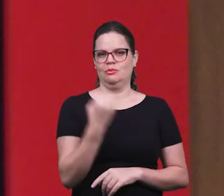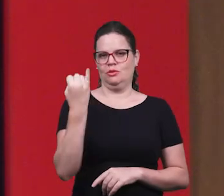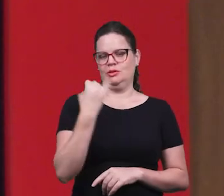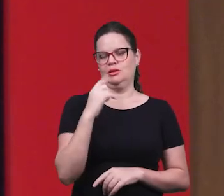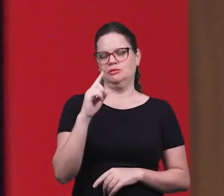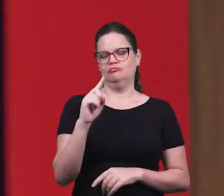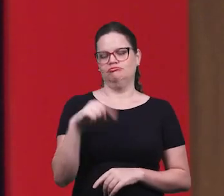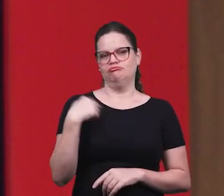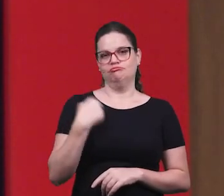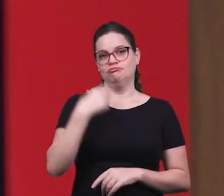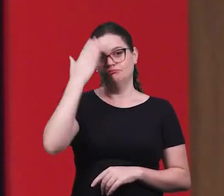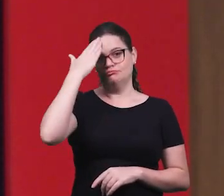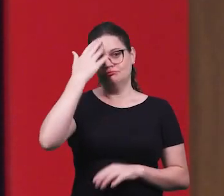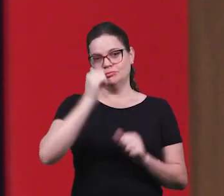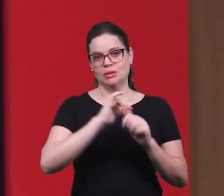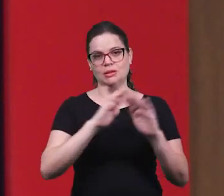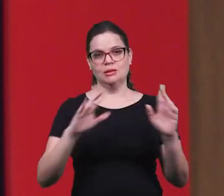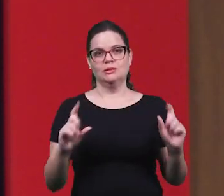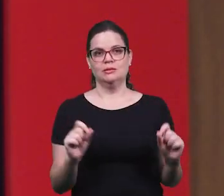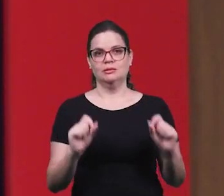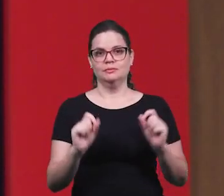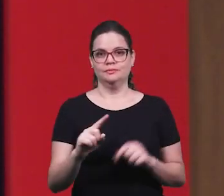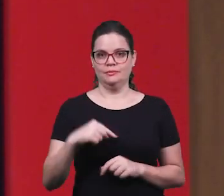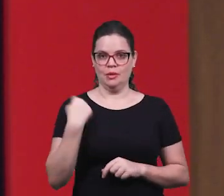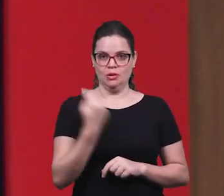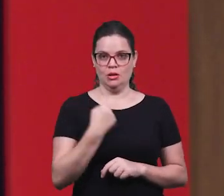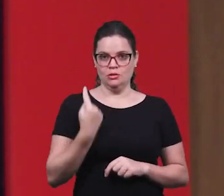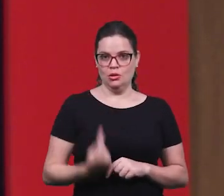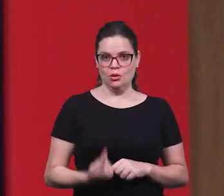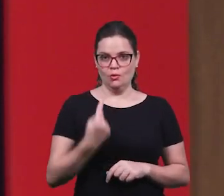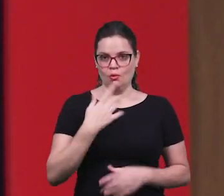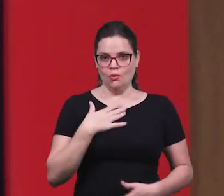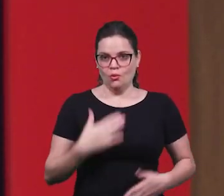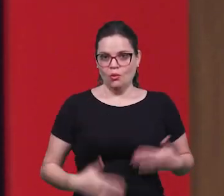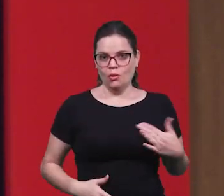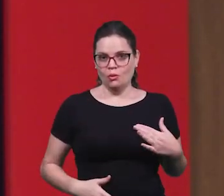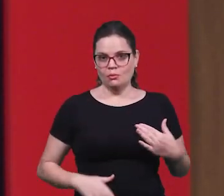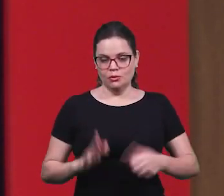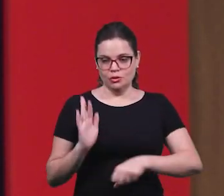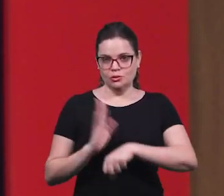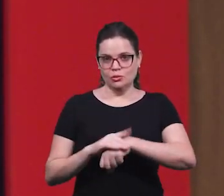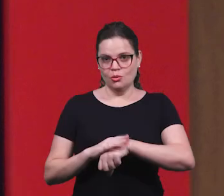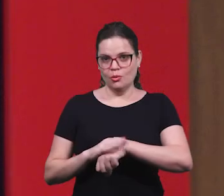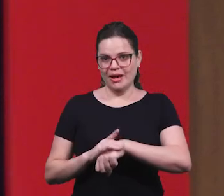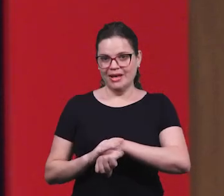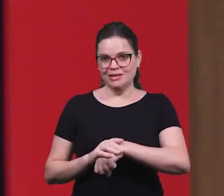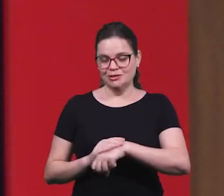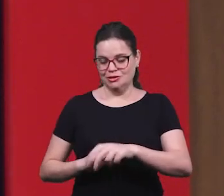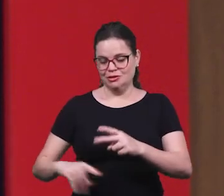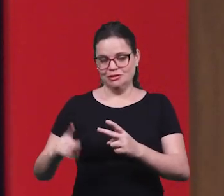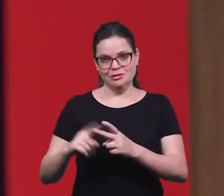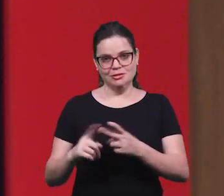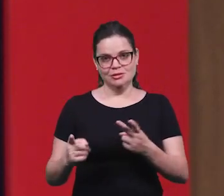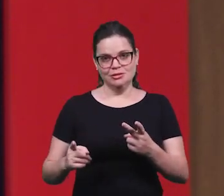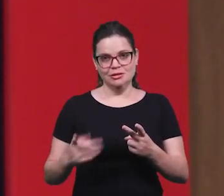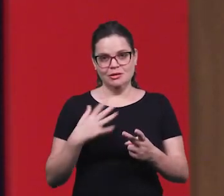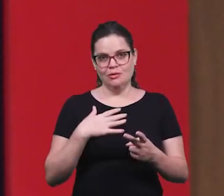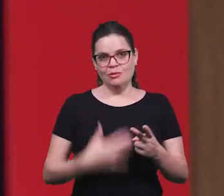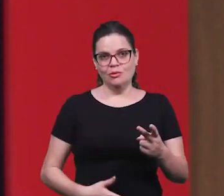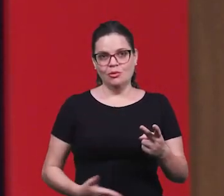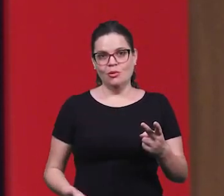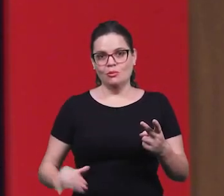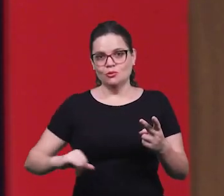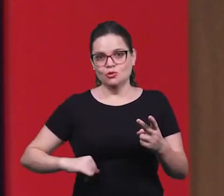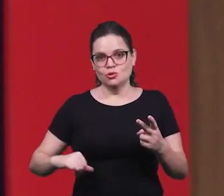entender que nós não teremos mais um corpo que enferma, um corpo que fica doente, um corpo